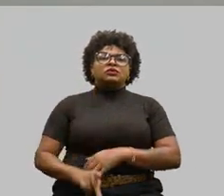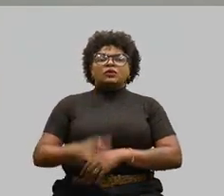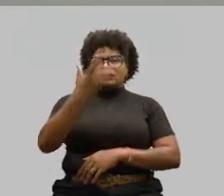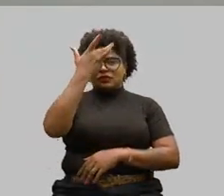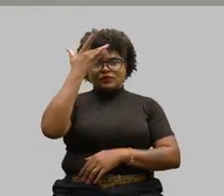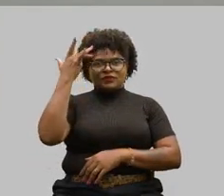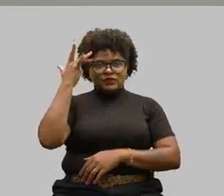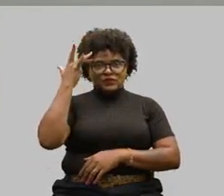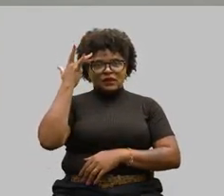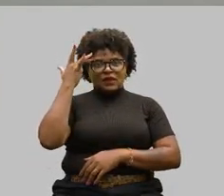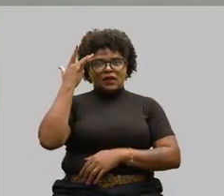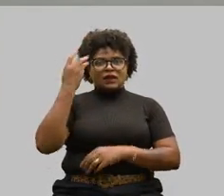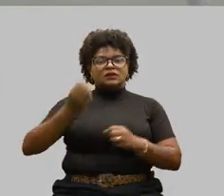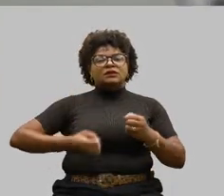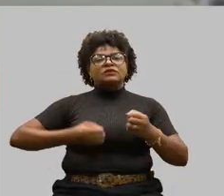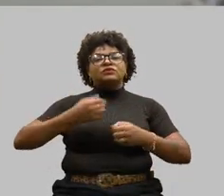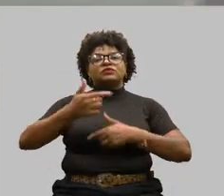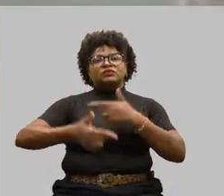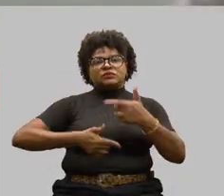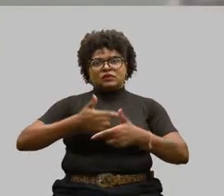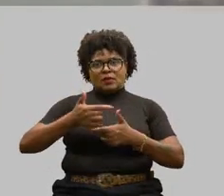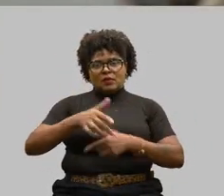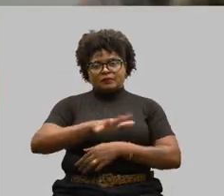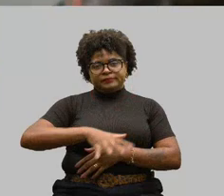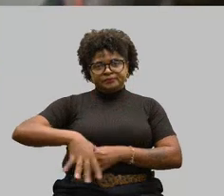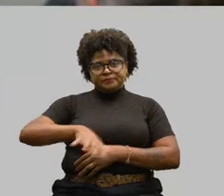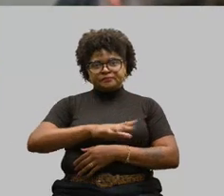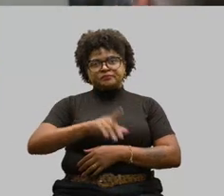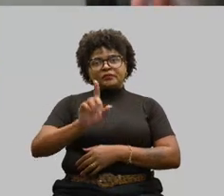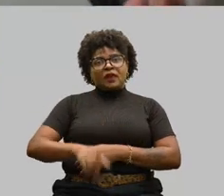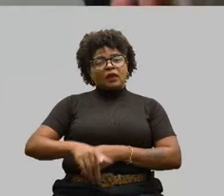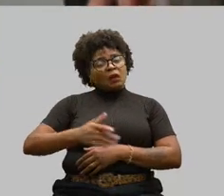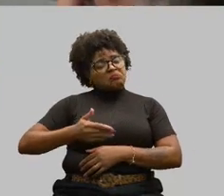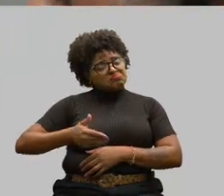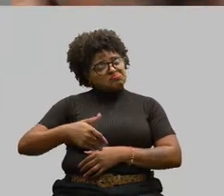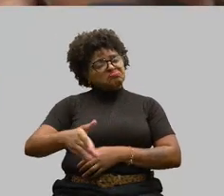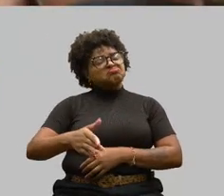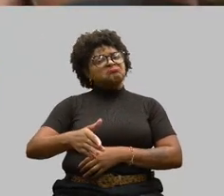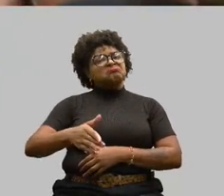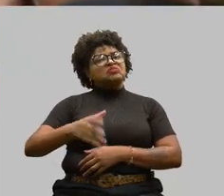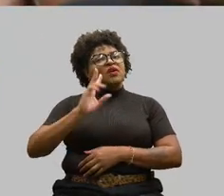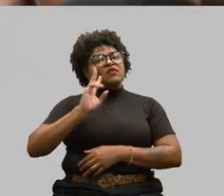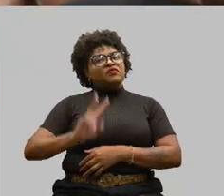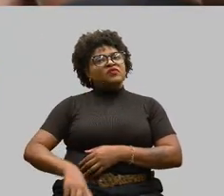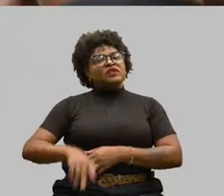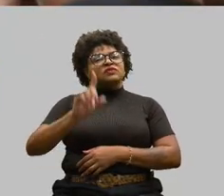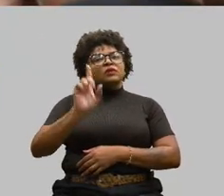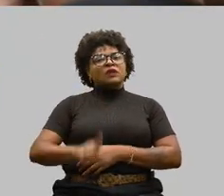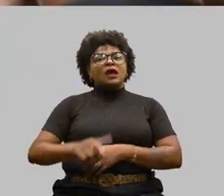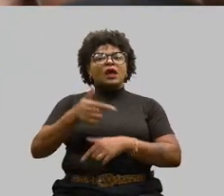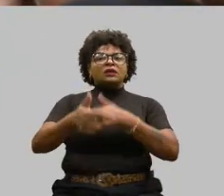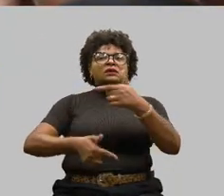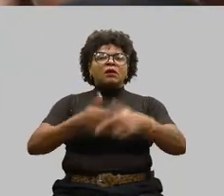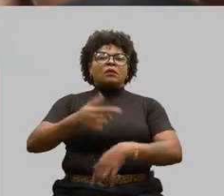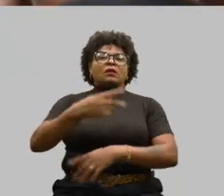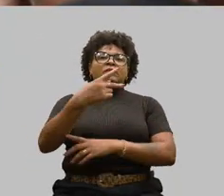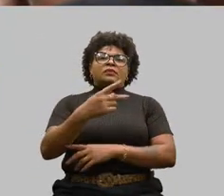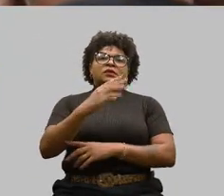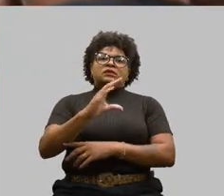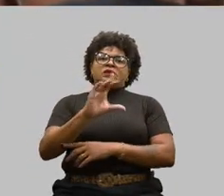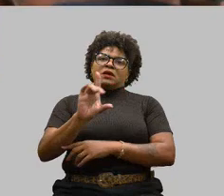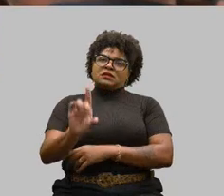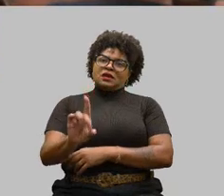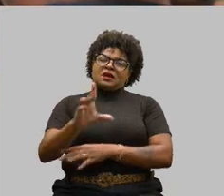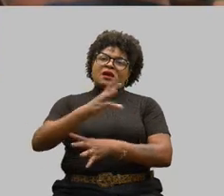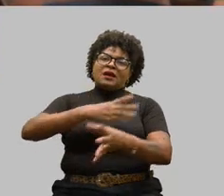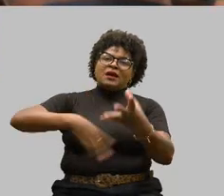no mercado de trabalho uma iniciativa notável é o Projeto empregabilidade pcd que envolve